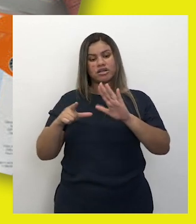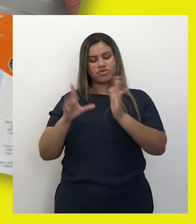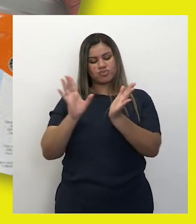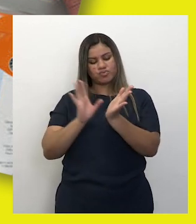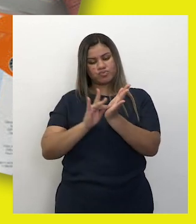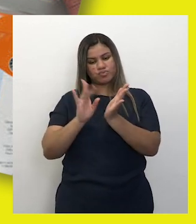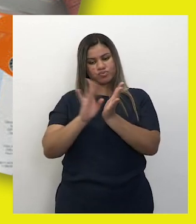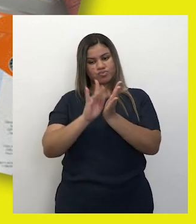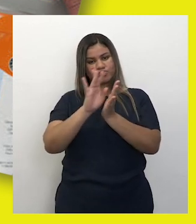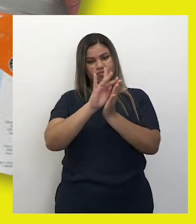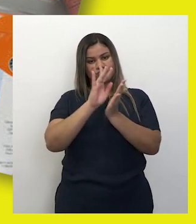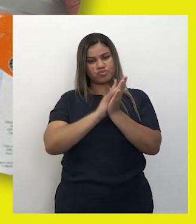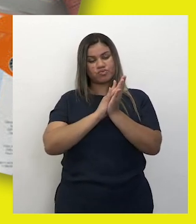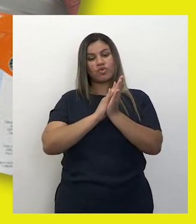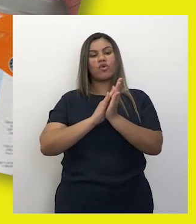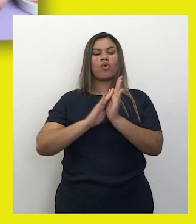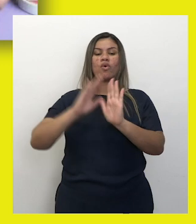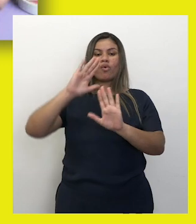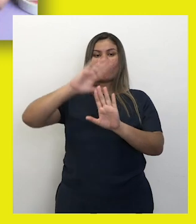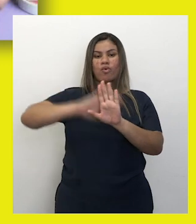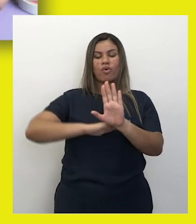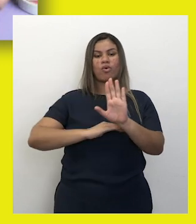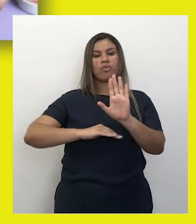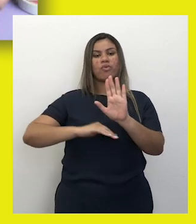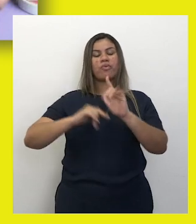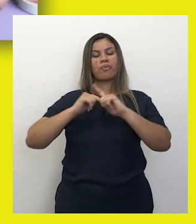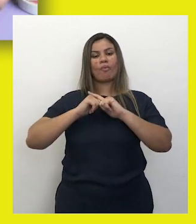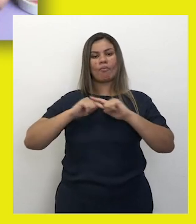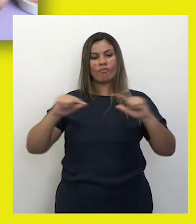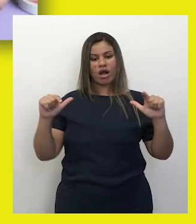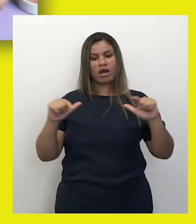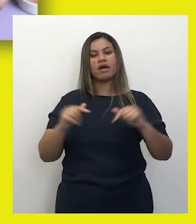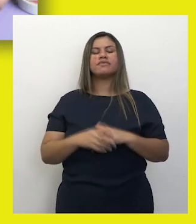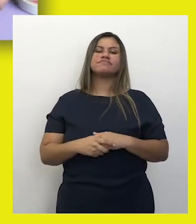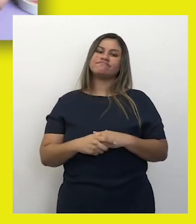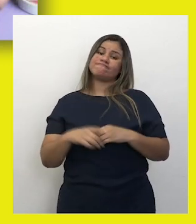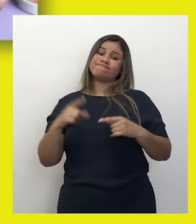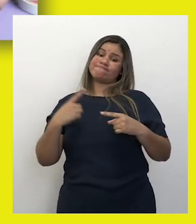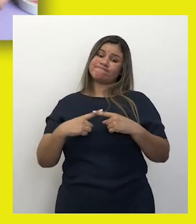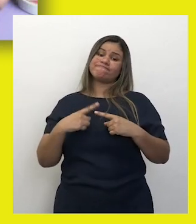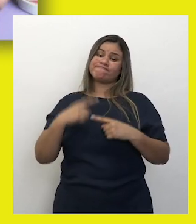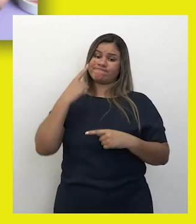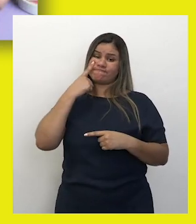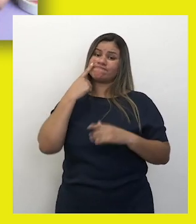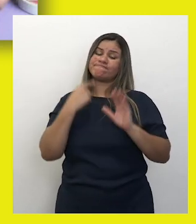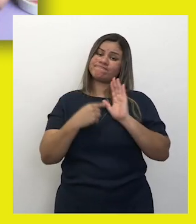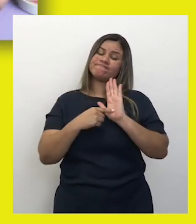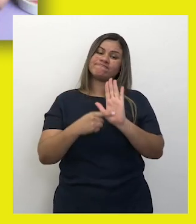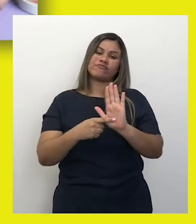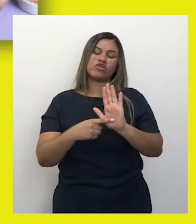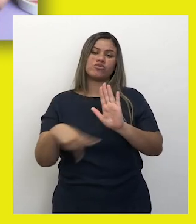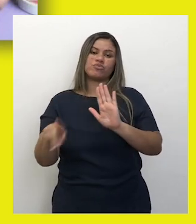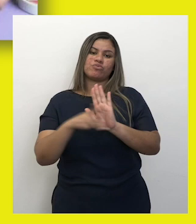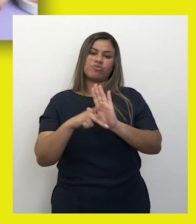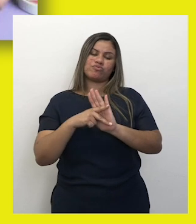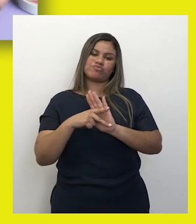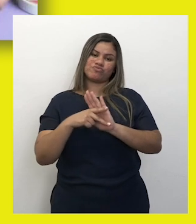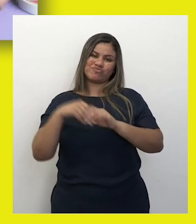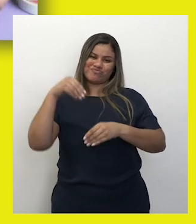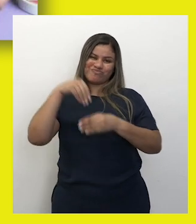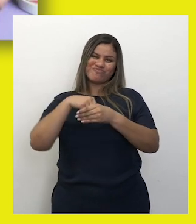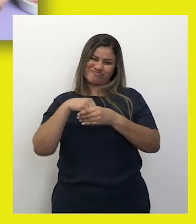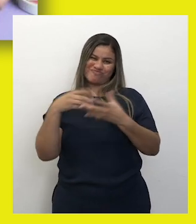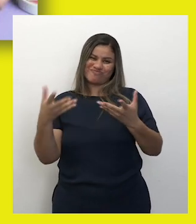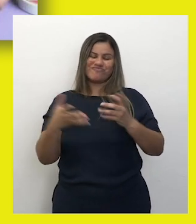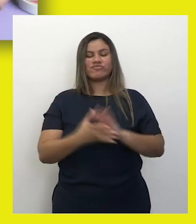um fundo neutro para a sacolinha. Senão fica parecendo a embalagem. A embalagem, a parte de alumínio, né? Isso.